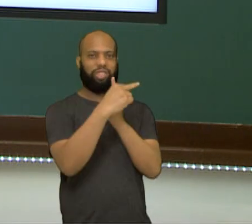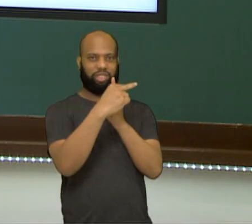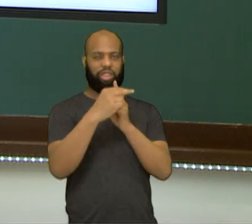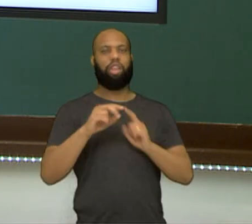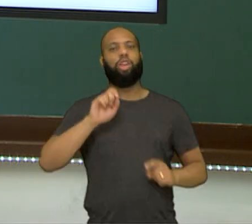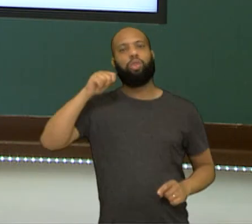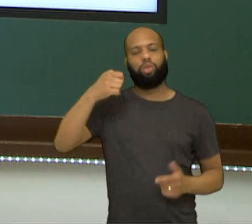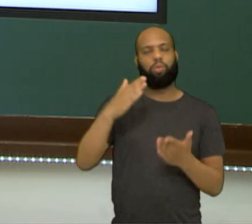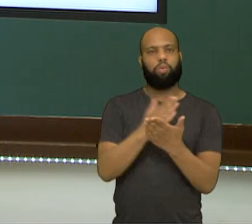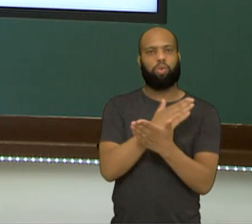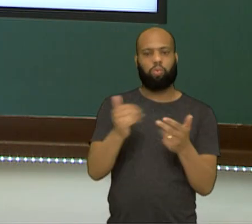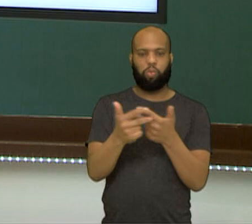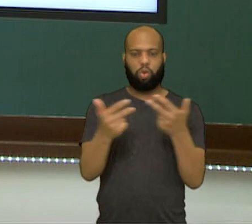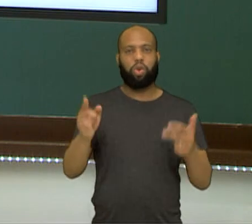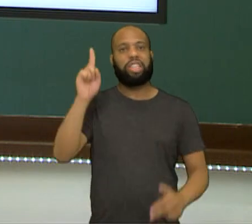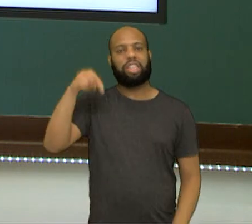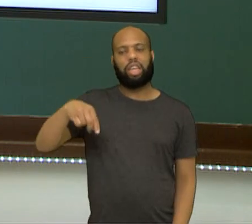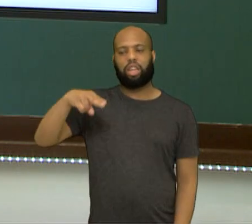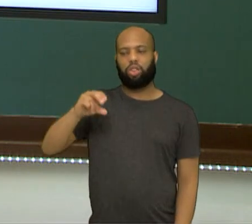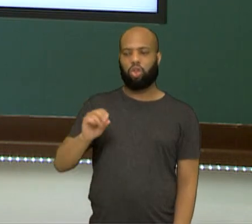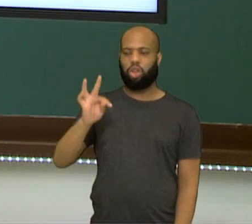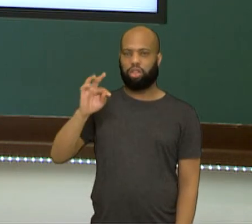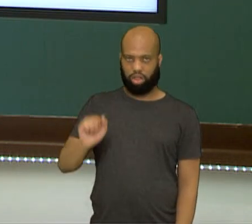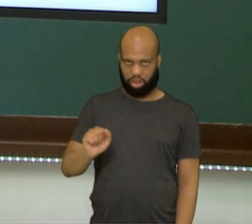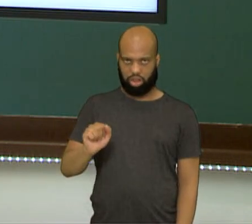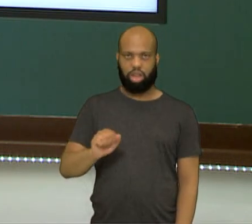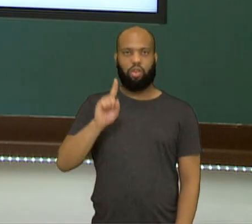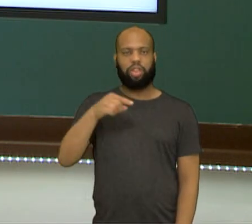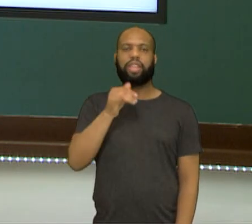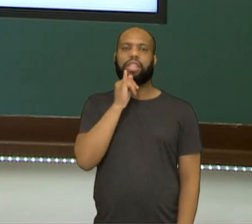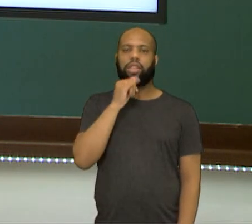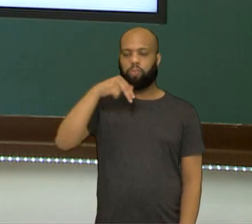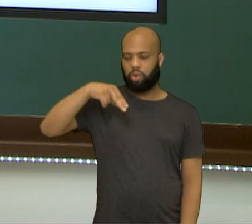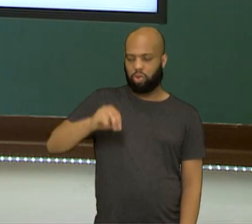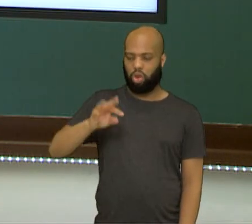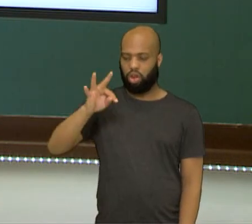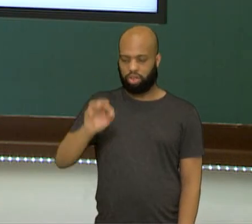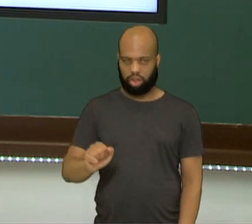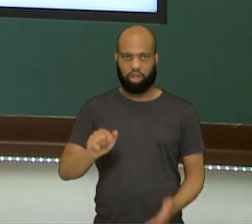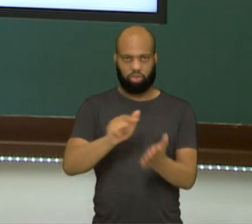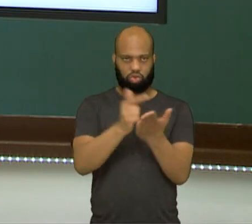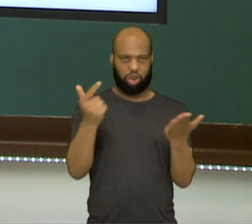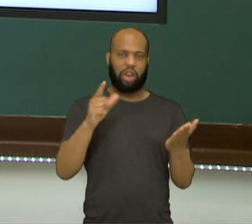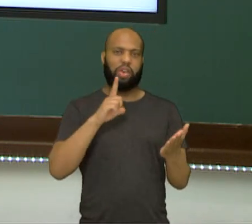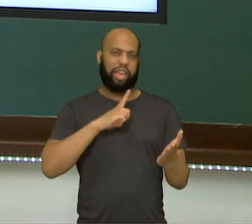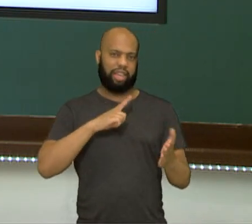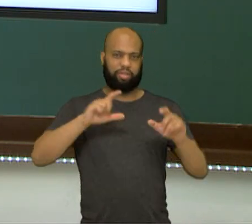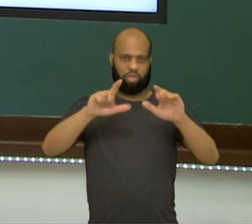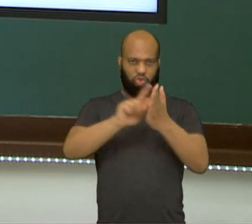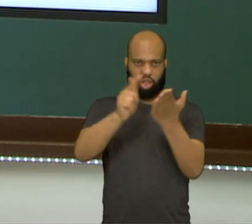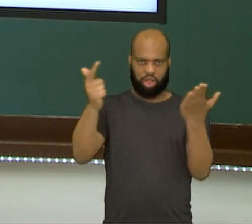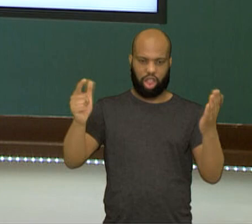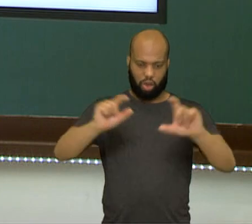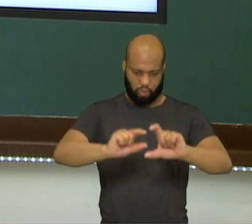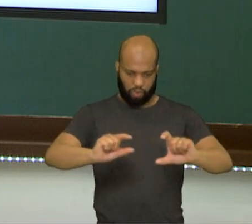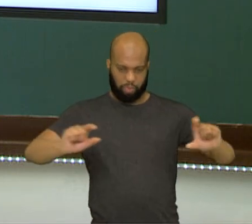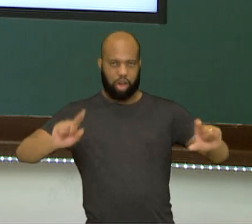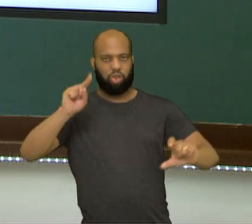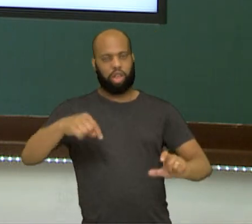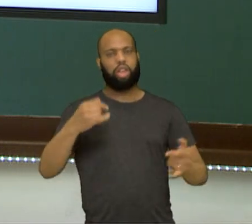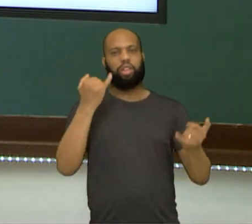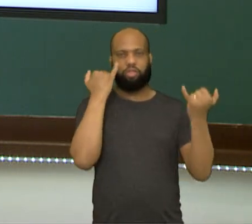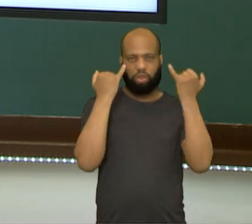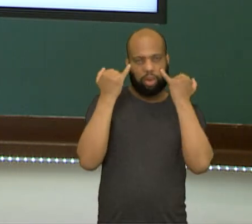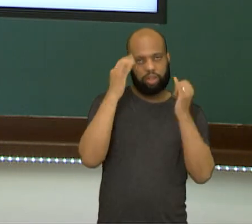relação a algo. Isso que é uma nota, aquela notinha no jornal, uma nota de rodapé, é um texto